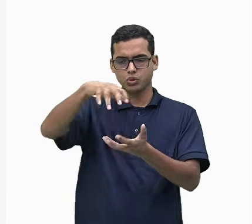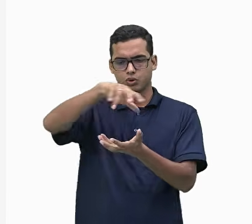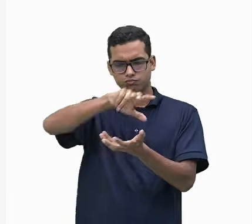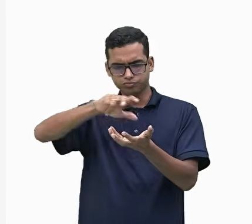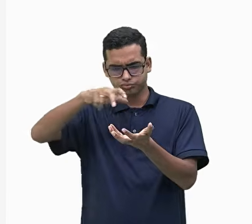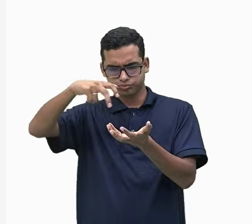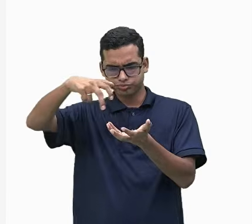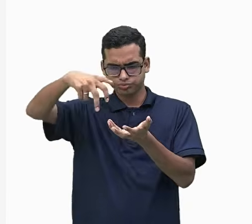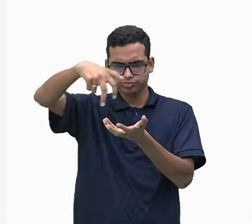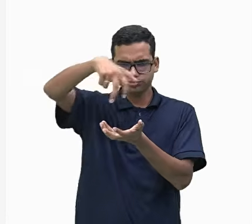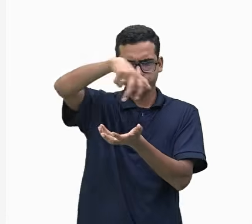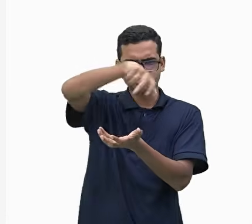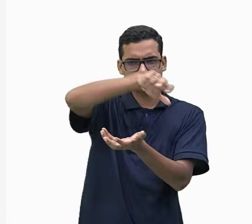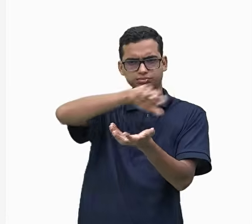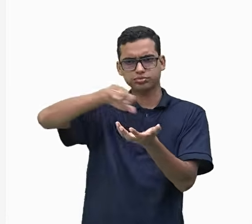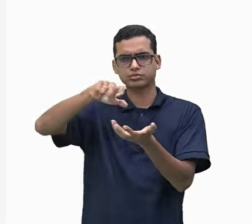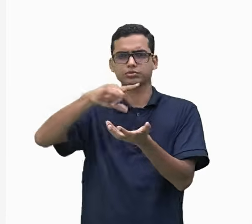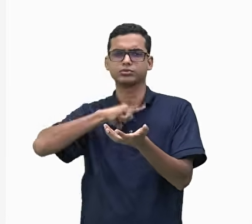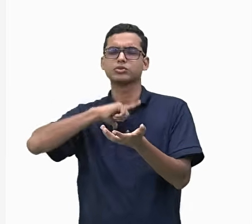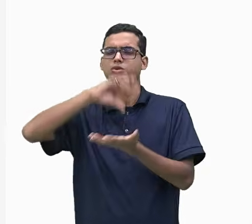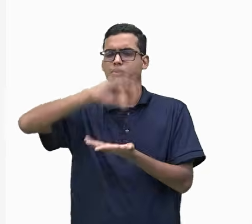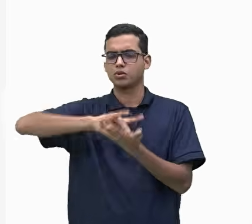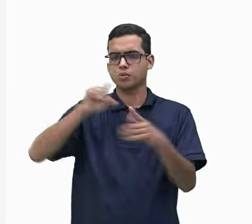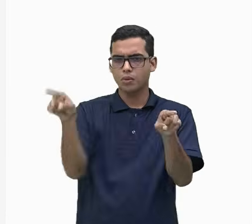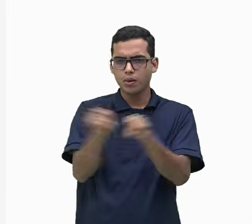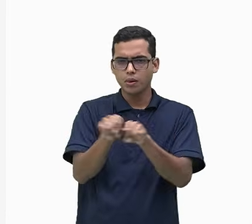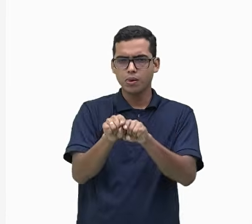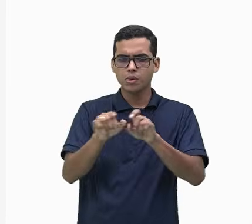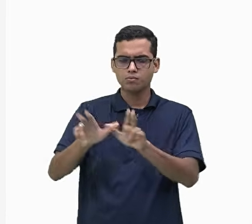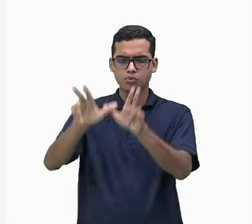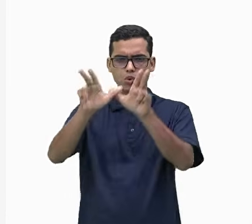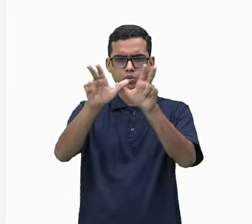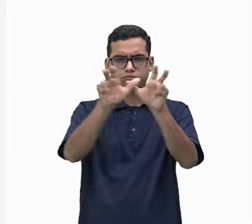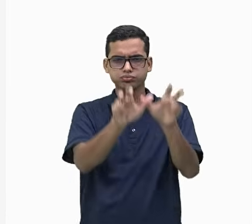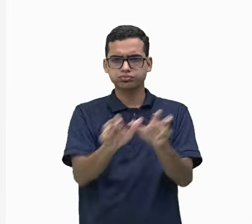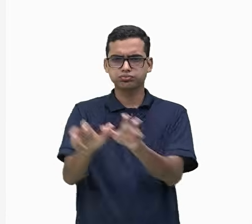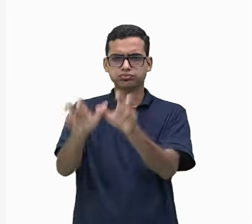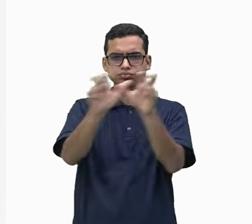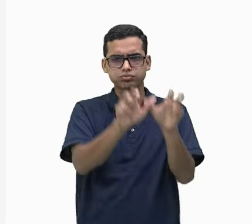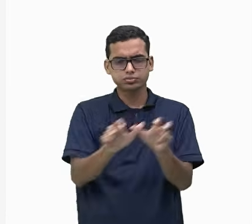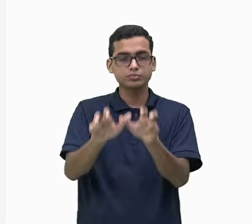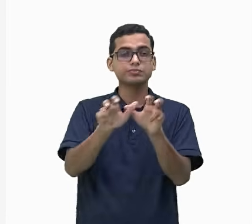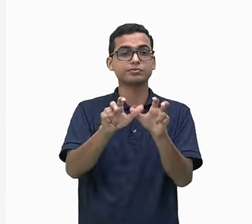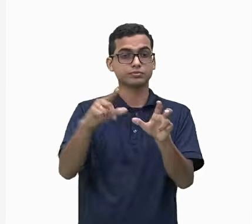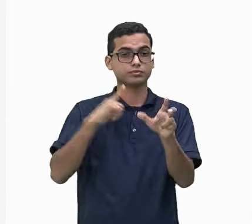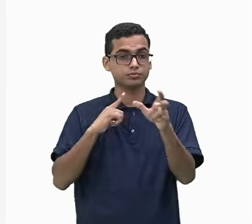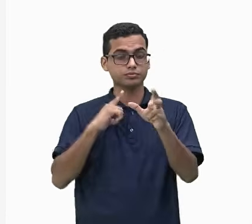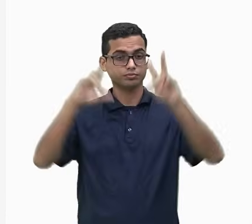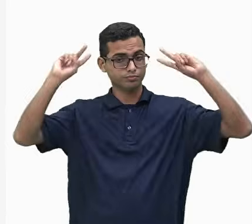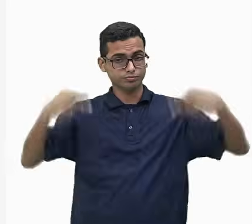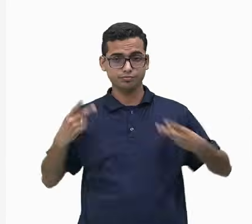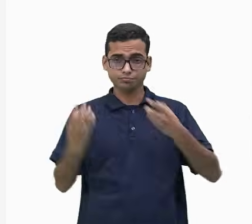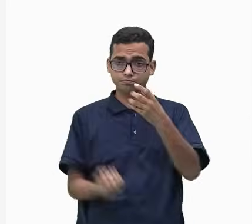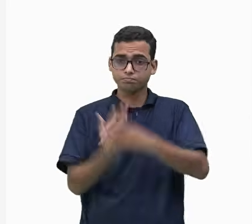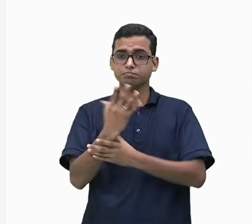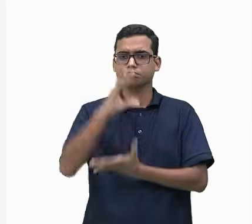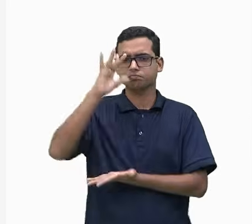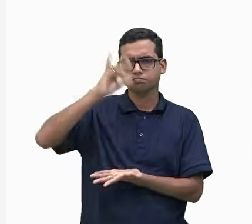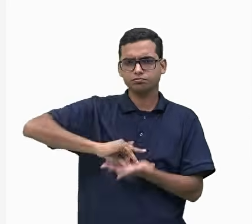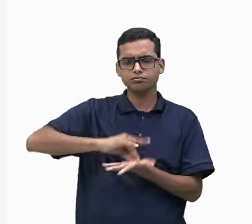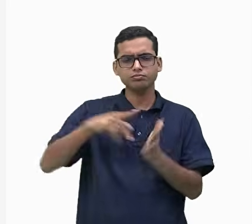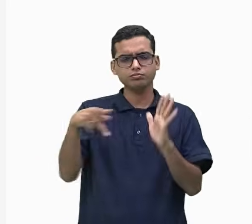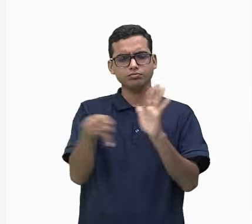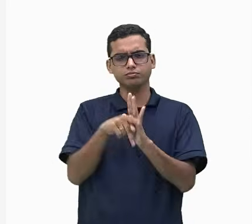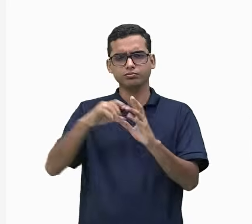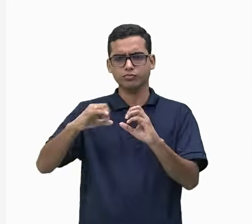desses satélites artificiais. Satélites artificiais por quê, professora? Porque foi o ser humano que construiu, tá? Então,